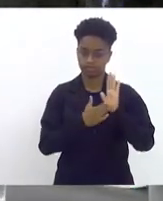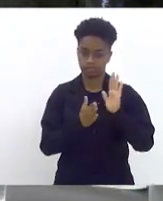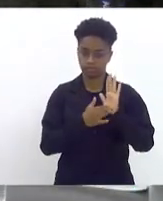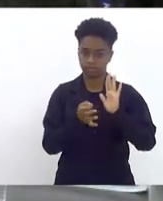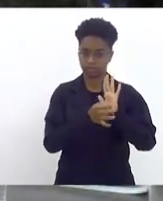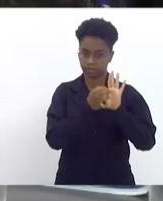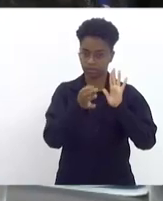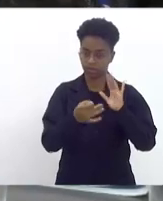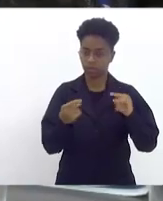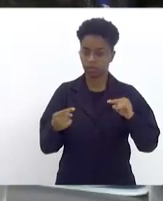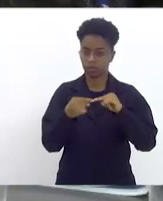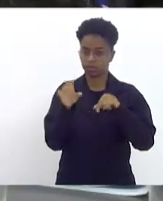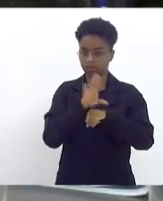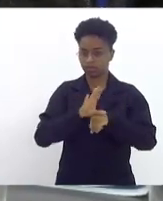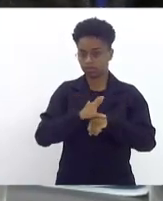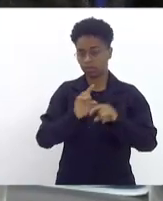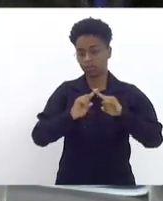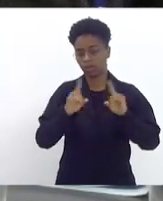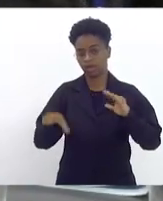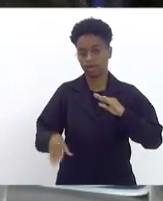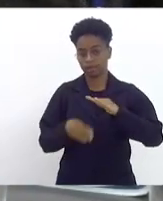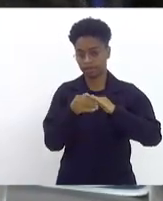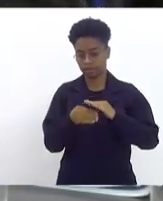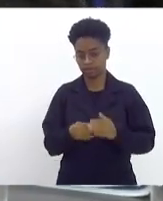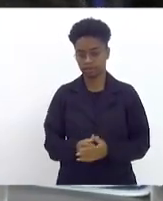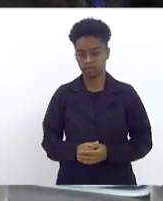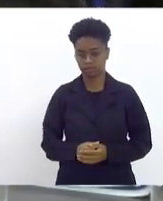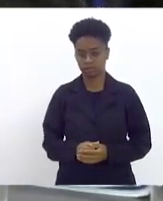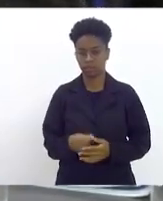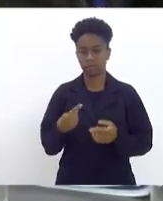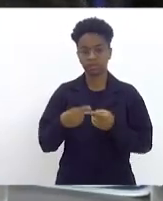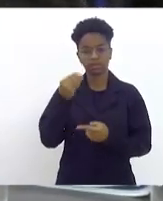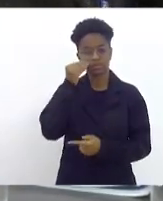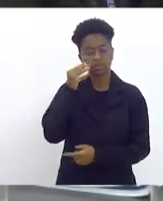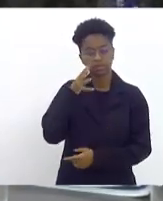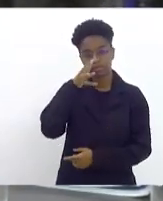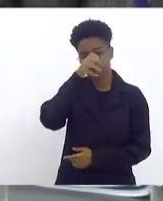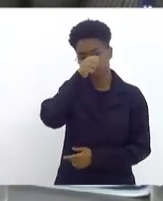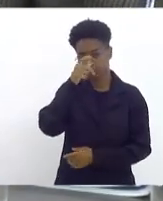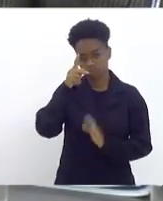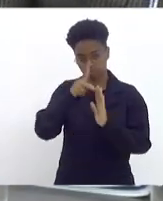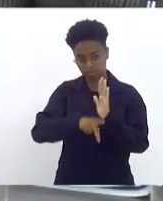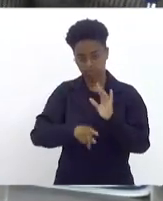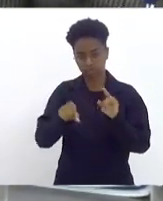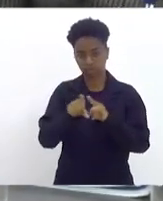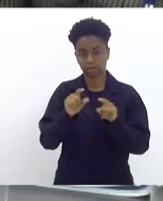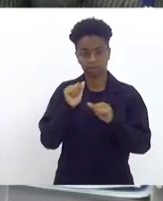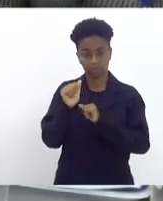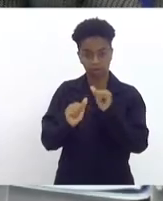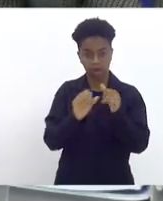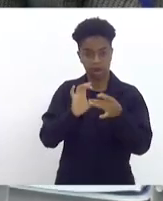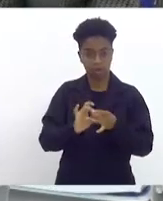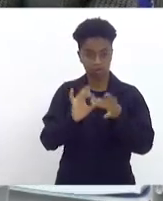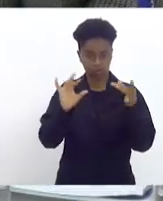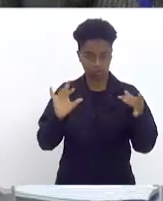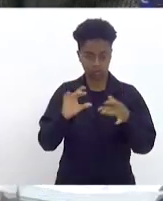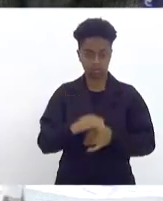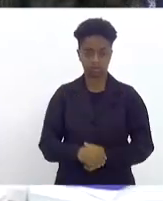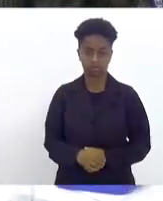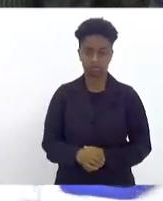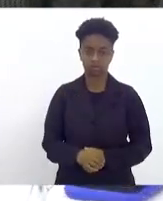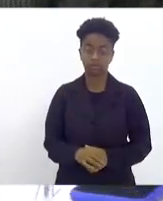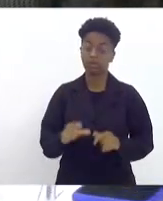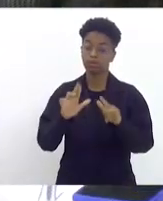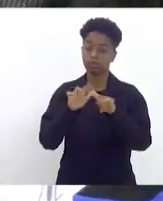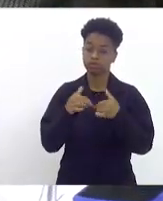parecer pela constitucionalidade com emendas para tentar salvar o projeto e transformá-lo em autorizativo até